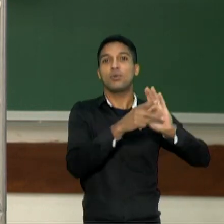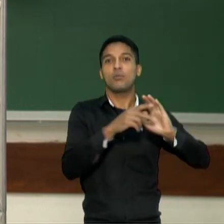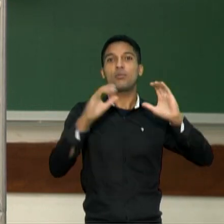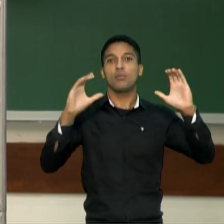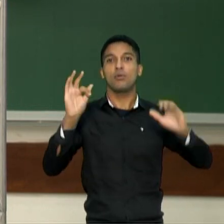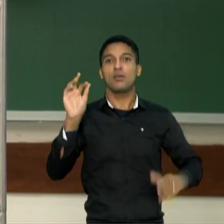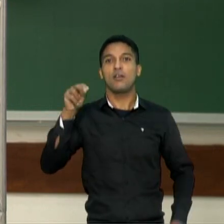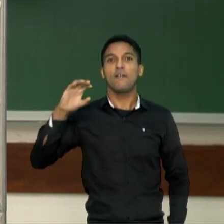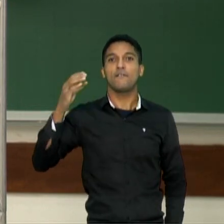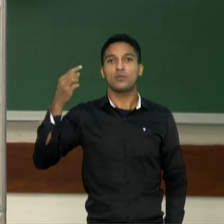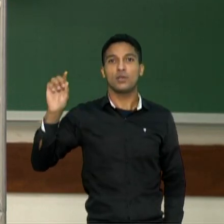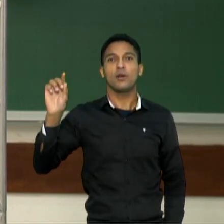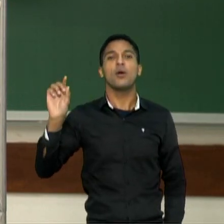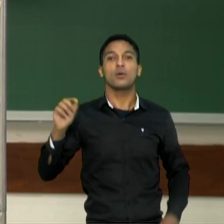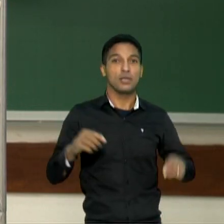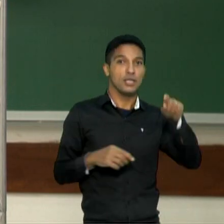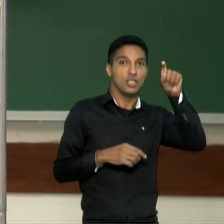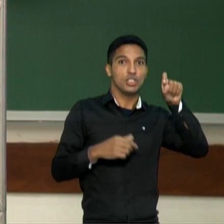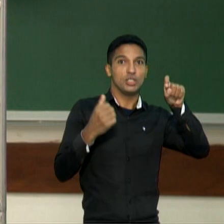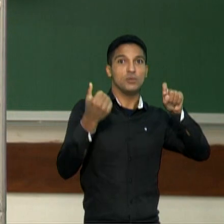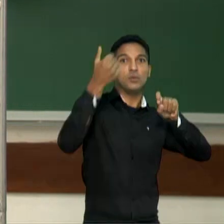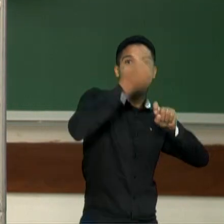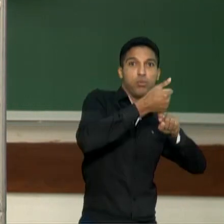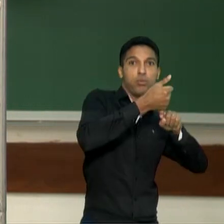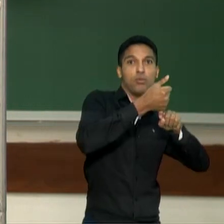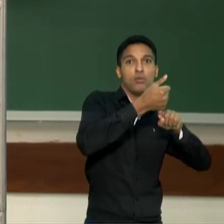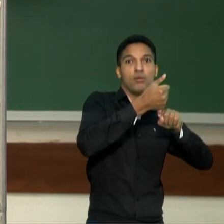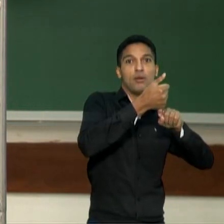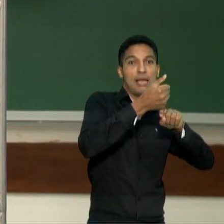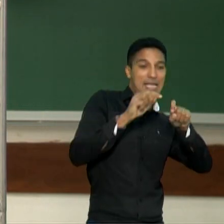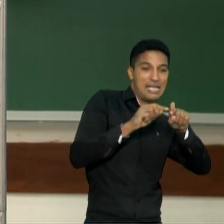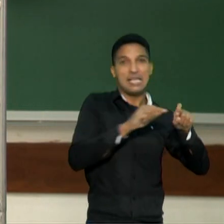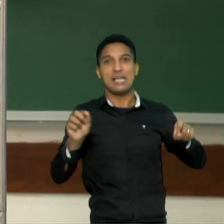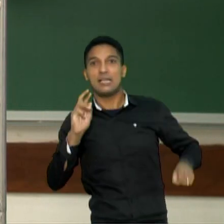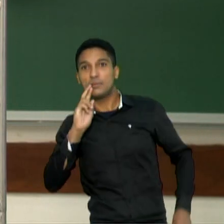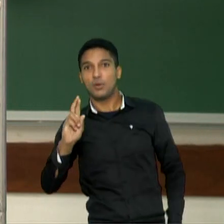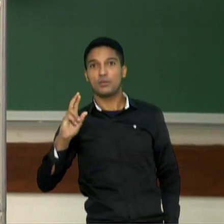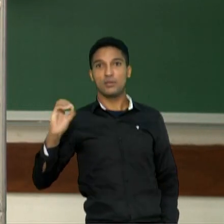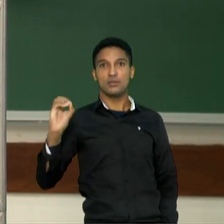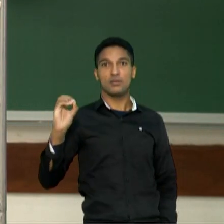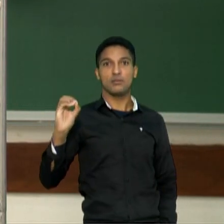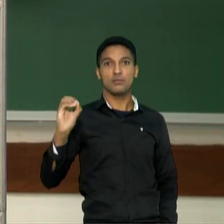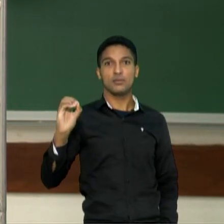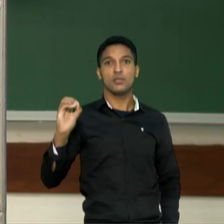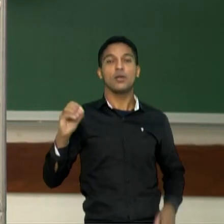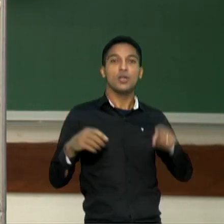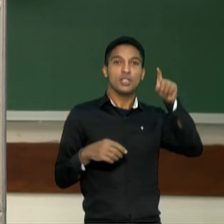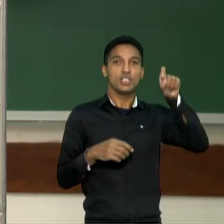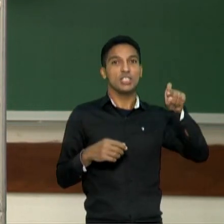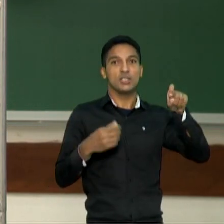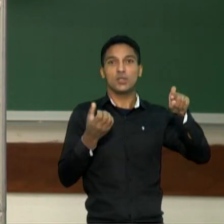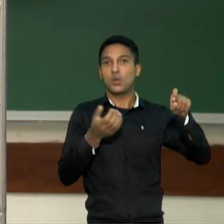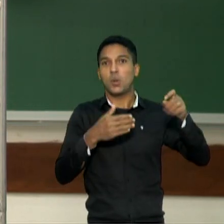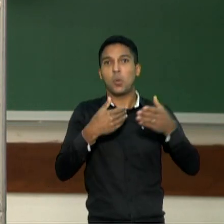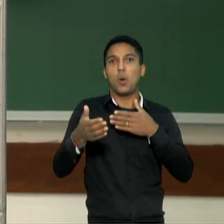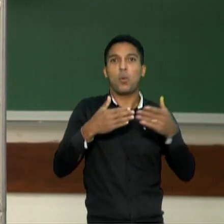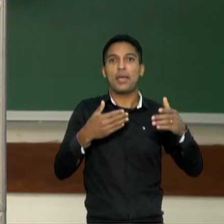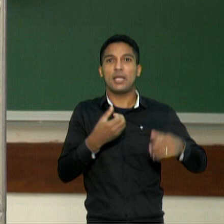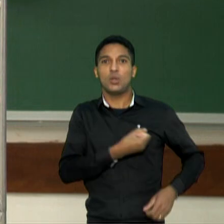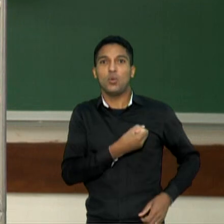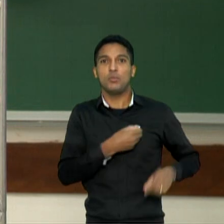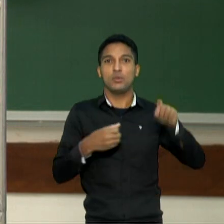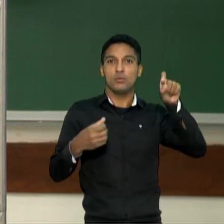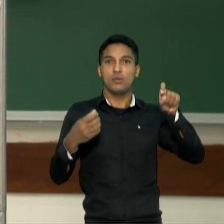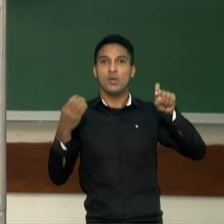x vai me dar um resultado zero, né? Substitua o x por um número, se deu zero nas